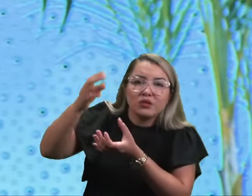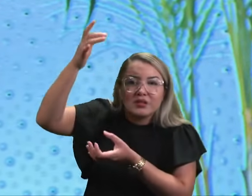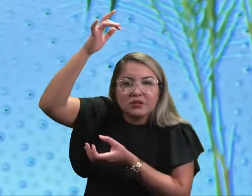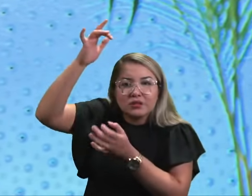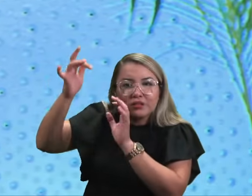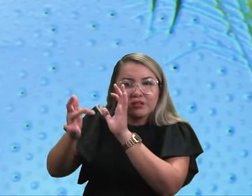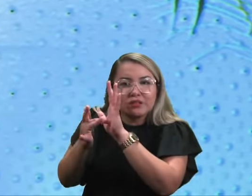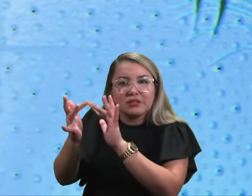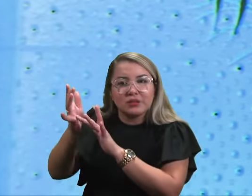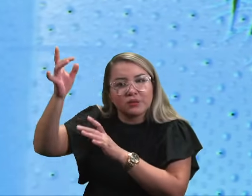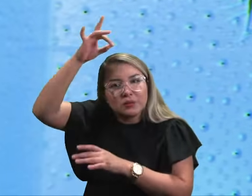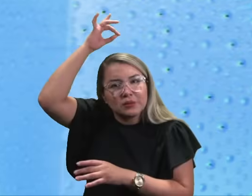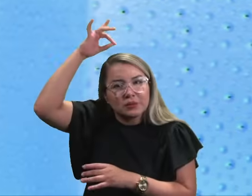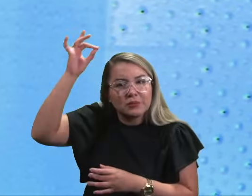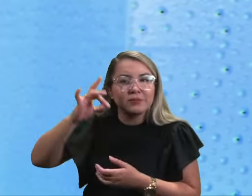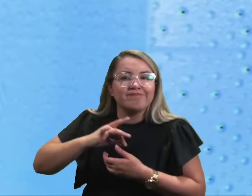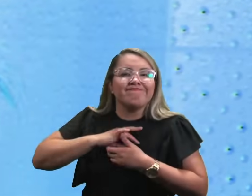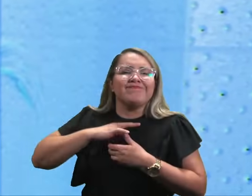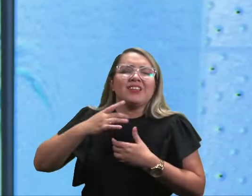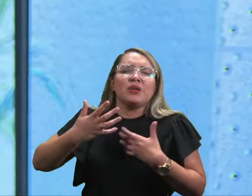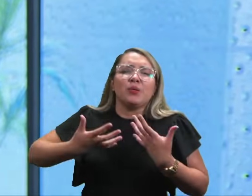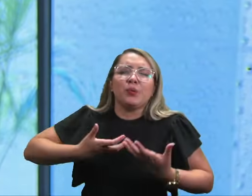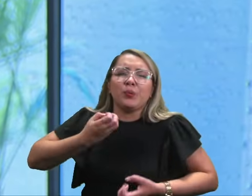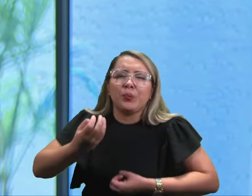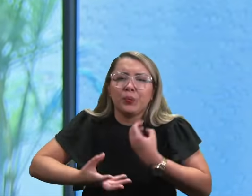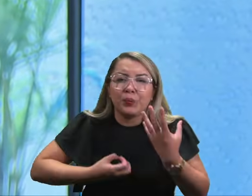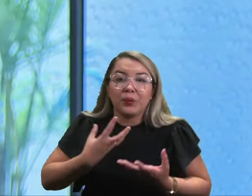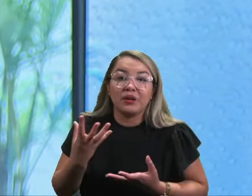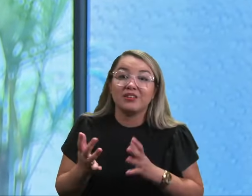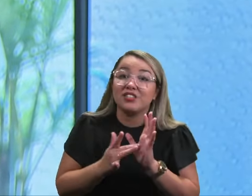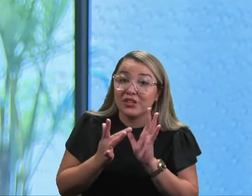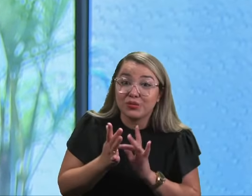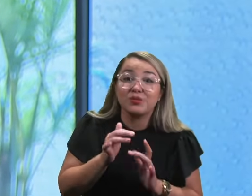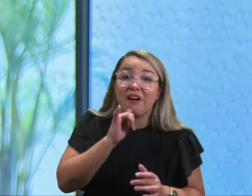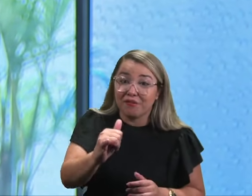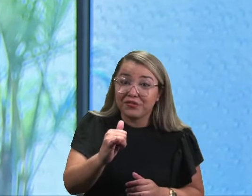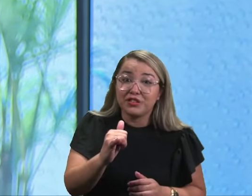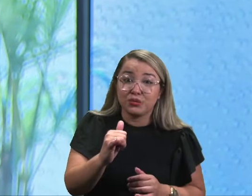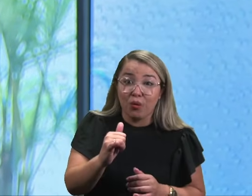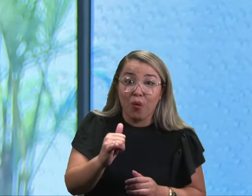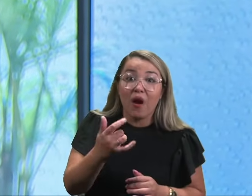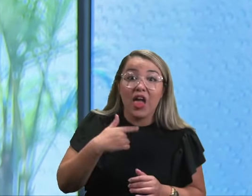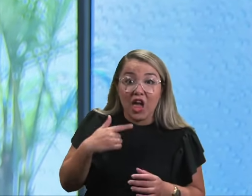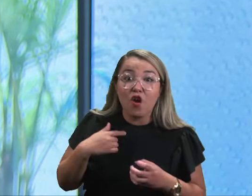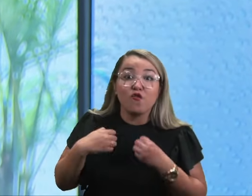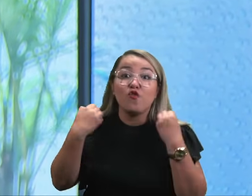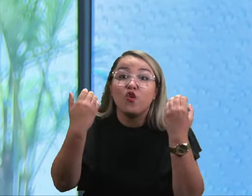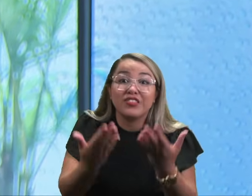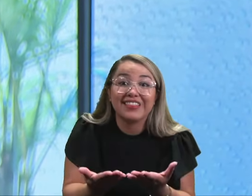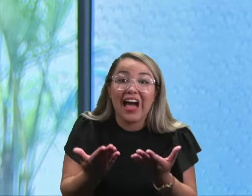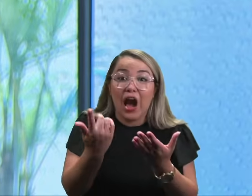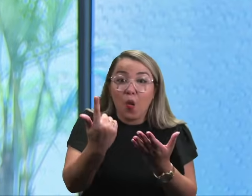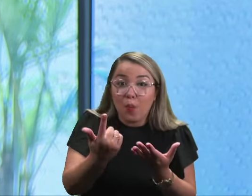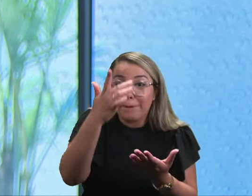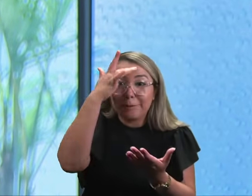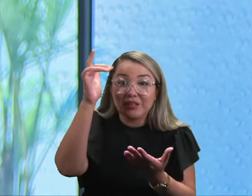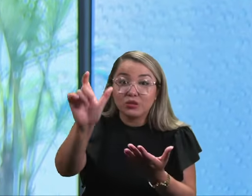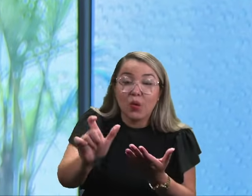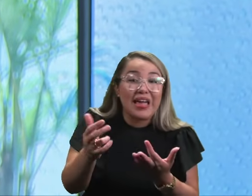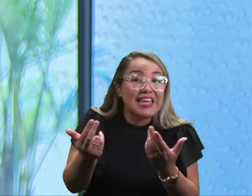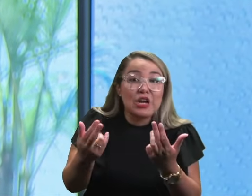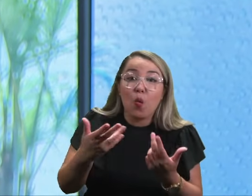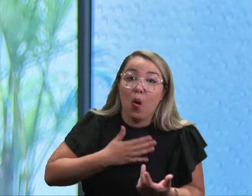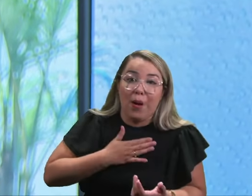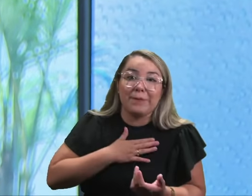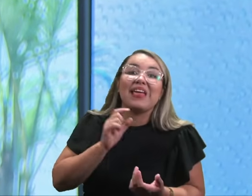estou deixando vocês, mas eu vou enviar para vocês um outro igual a mim, igualzinho. Eu não vou